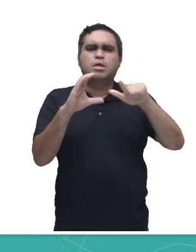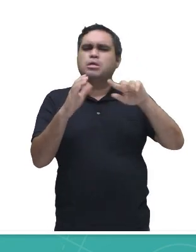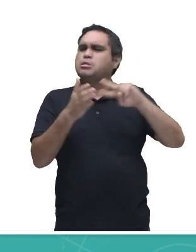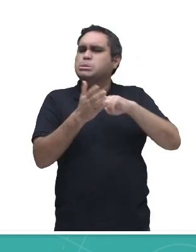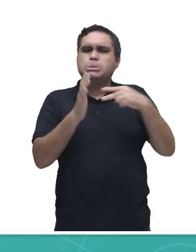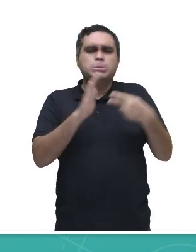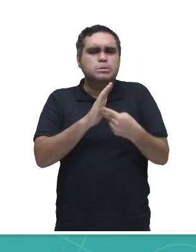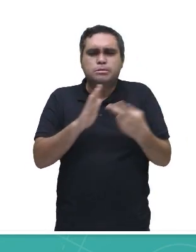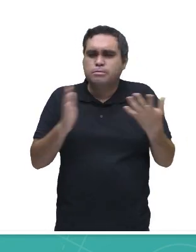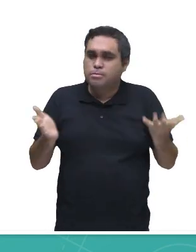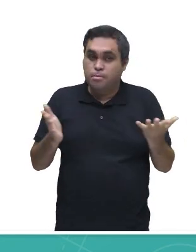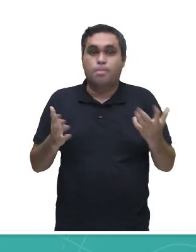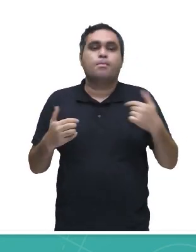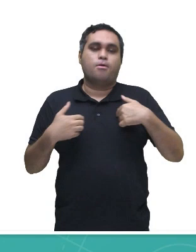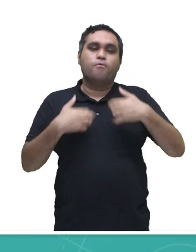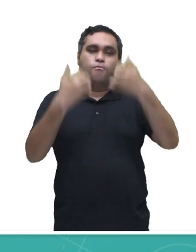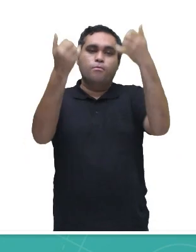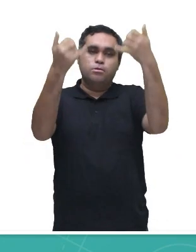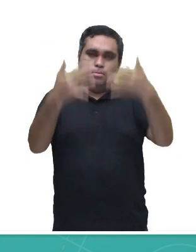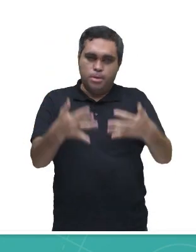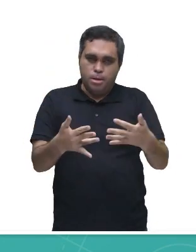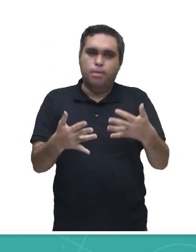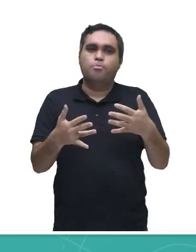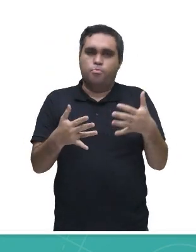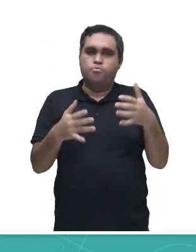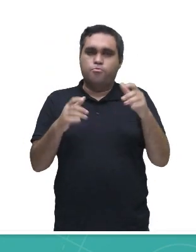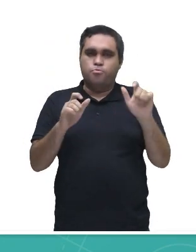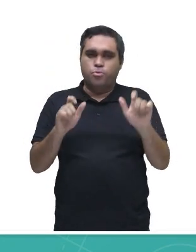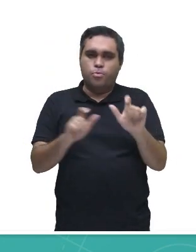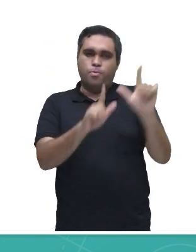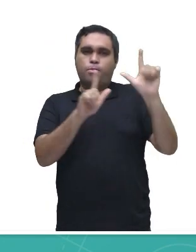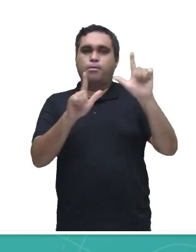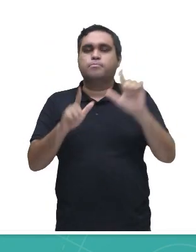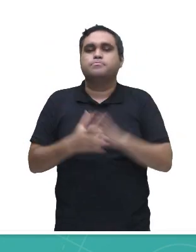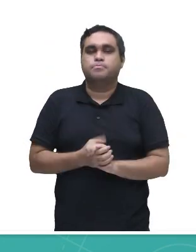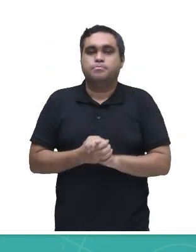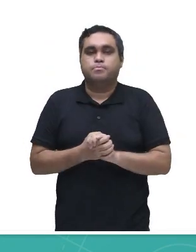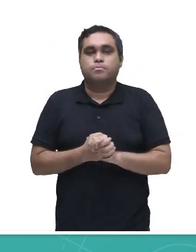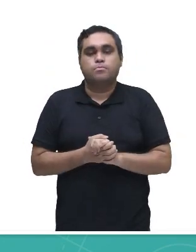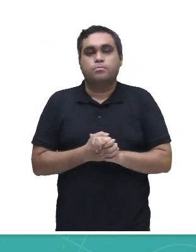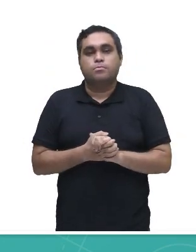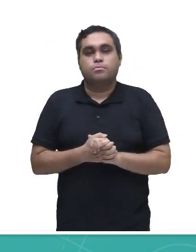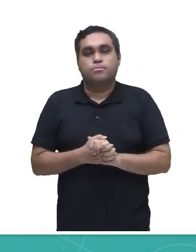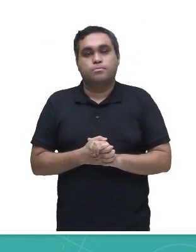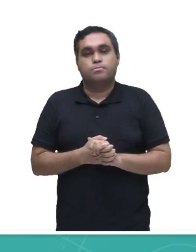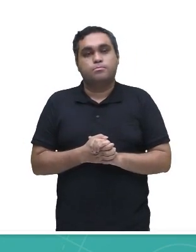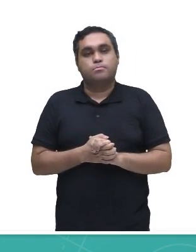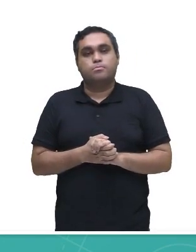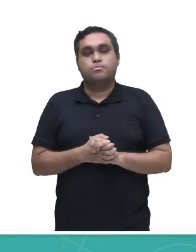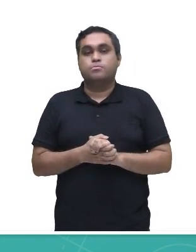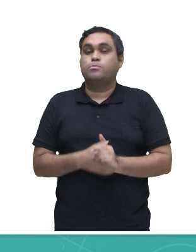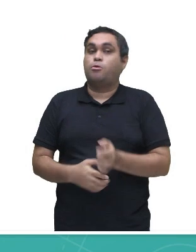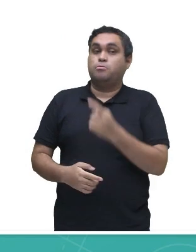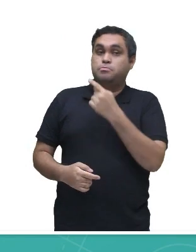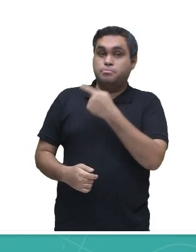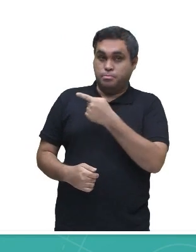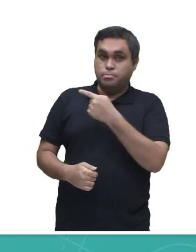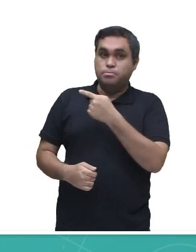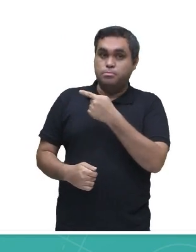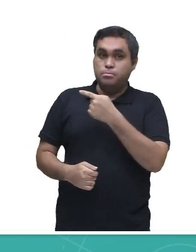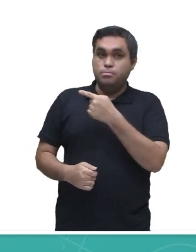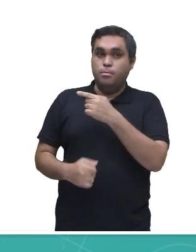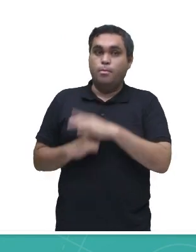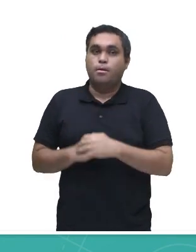limitado? Vou explicar para vocês na nossa próxima cartela. Vamos lá na nossa próxima cartela.